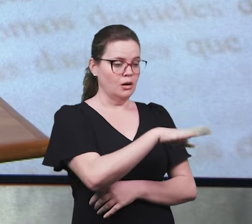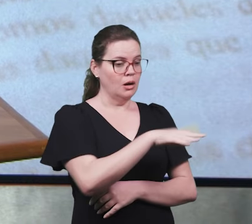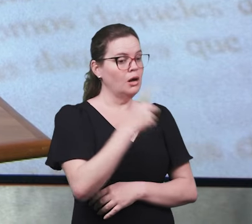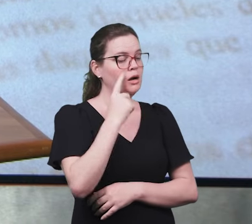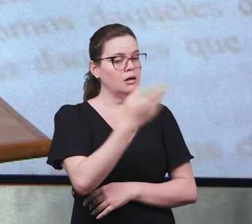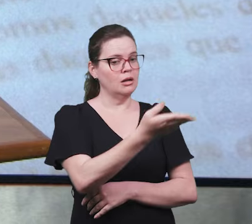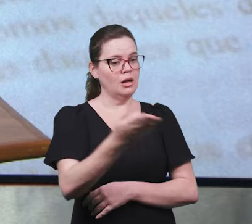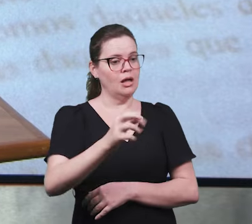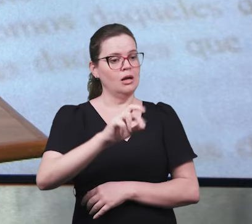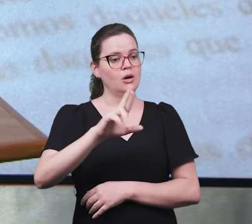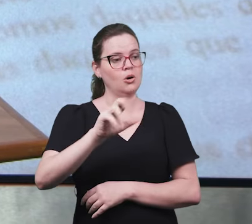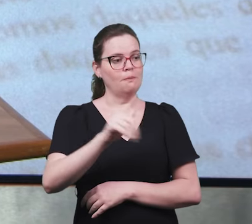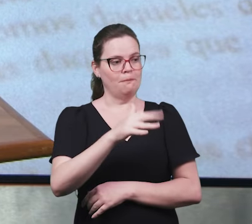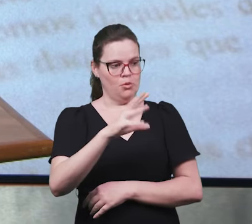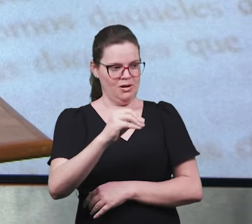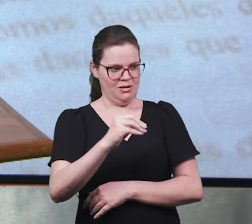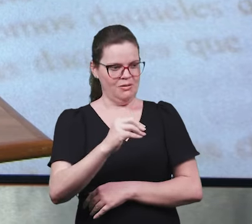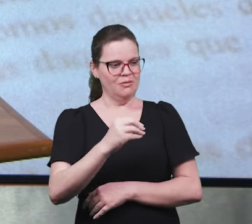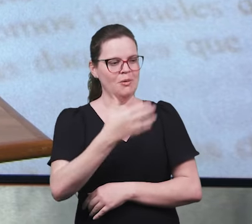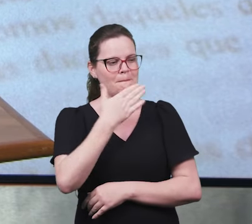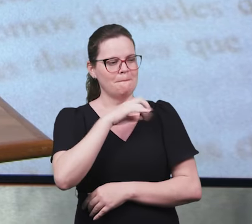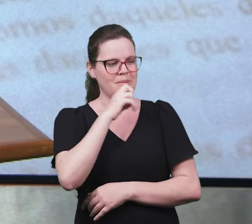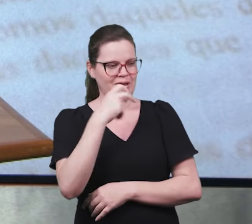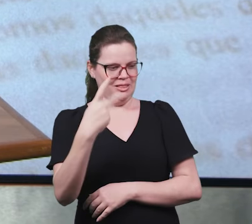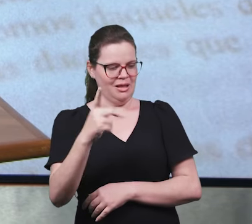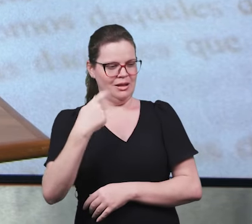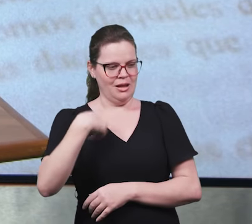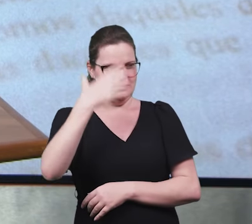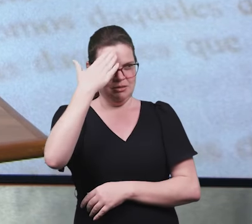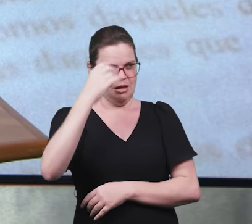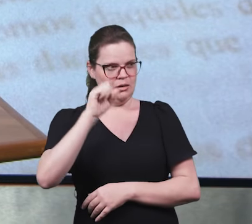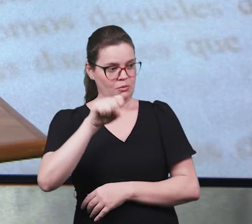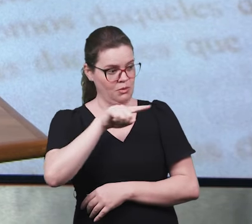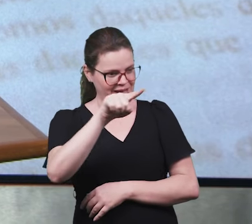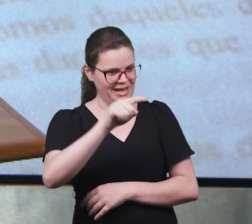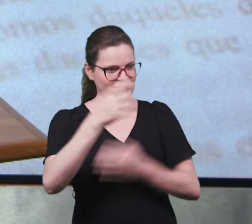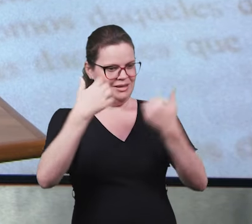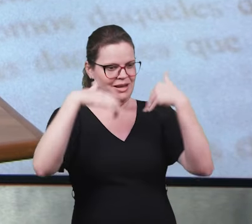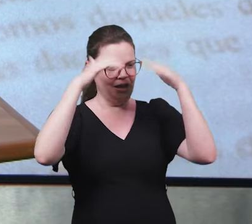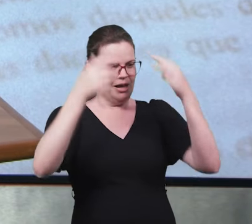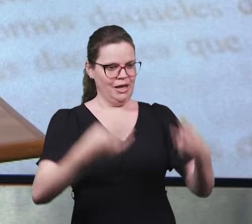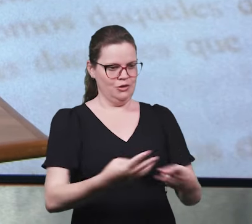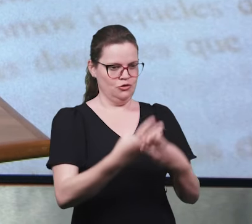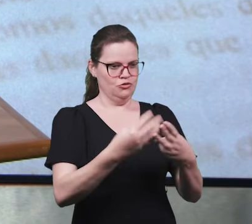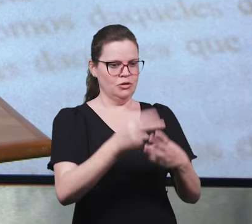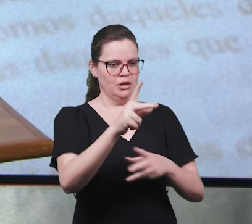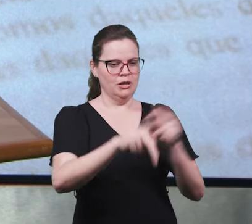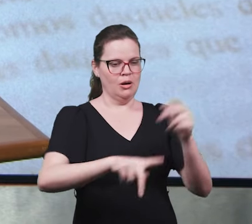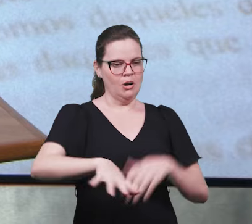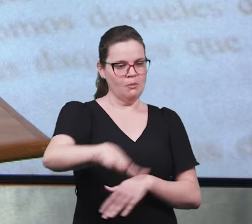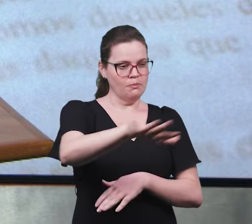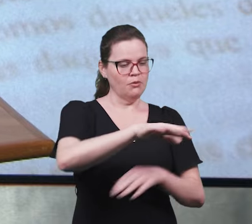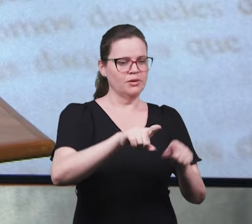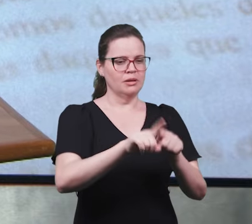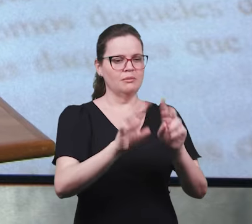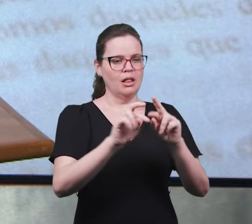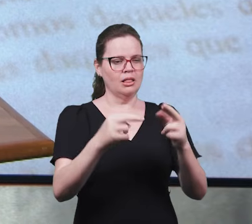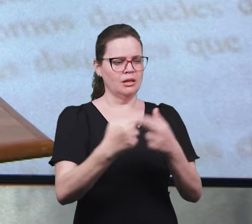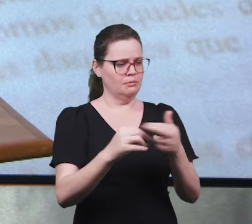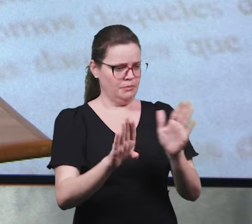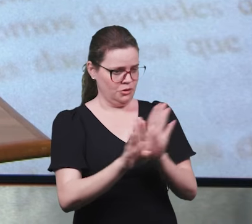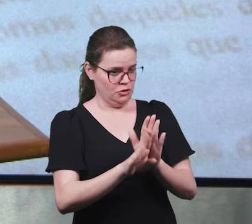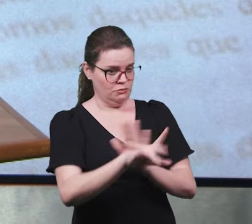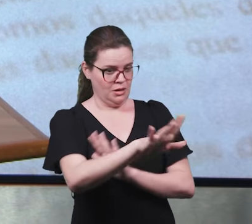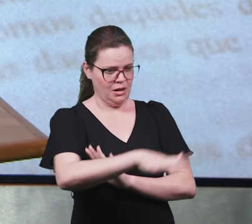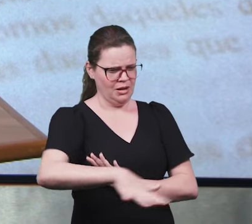Fala a Roboão, filho de Salomão, rei de Judá, e a toda a casa de Judá, e a Benjamim, e ao